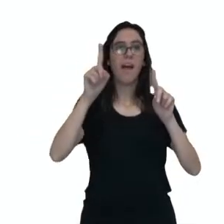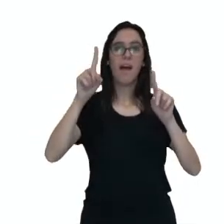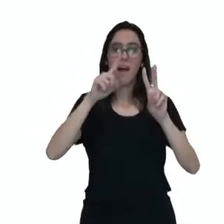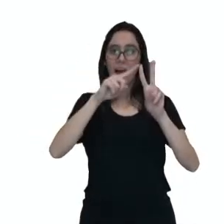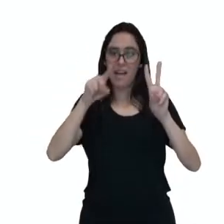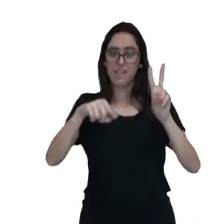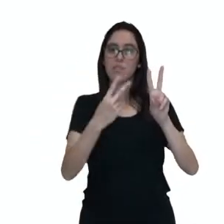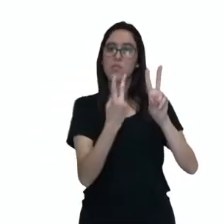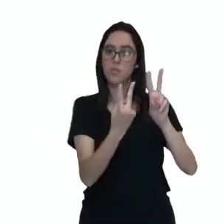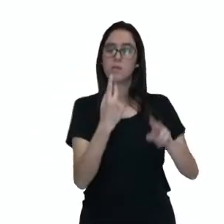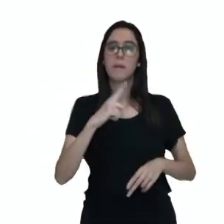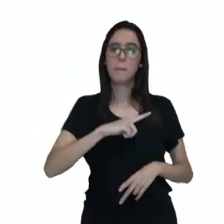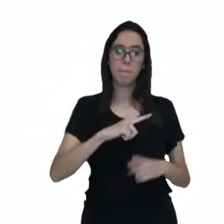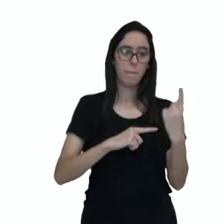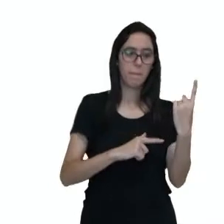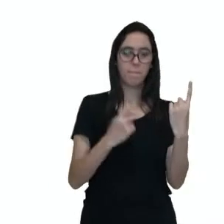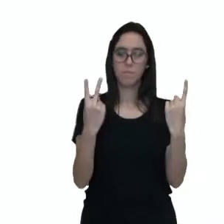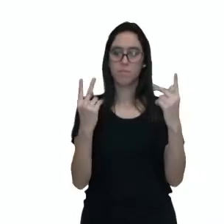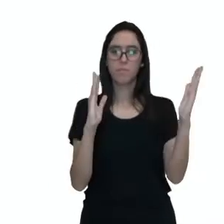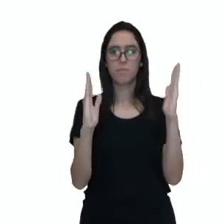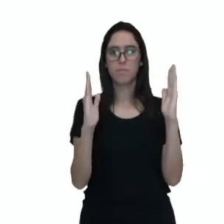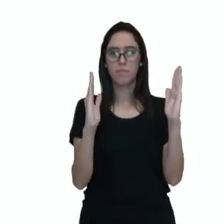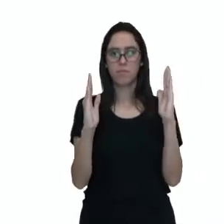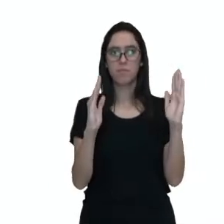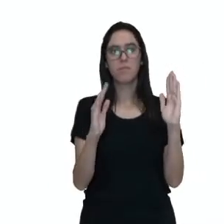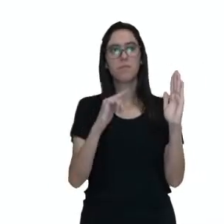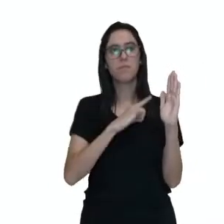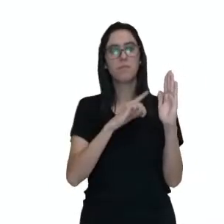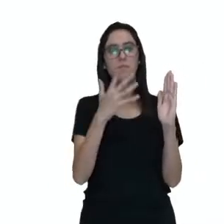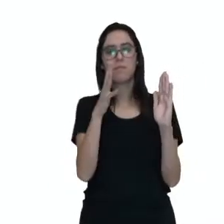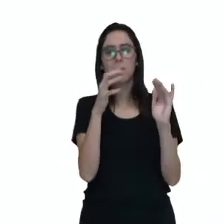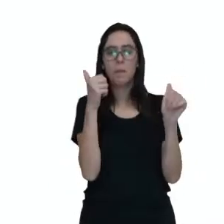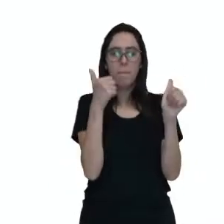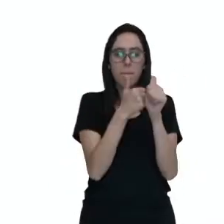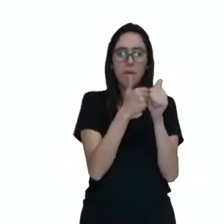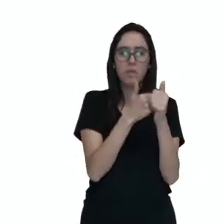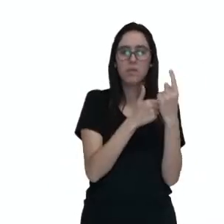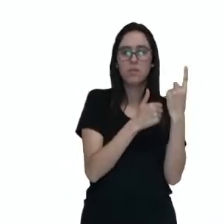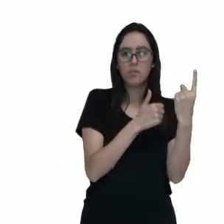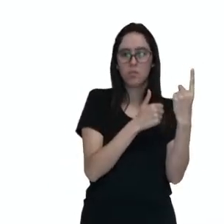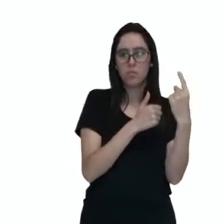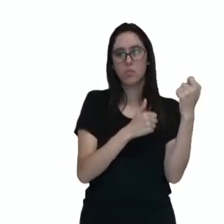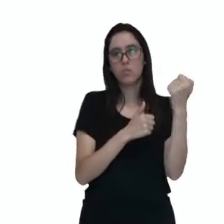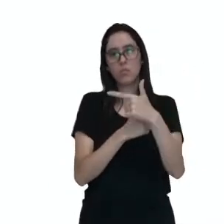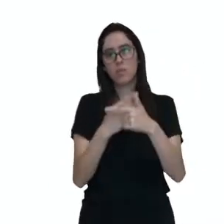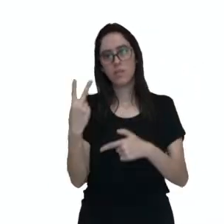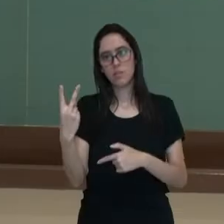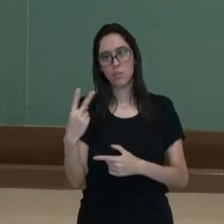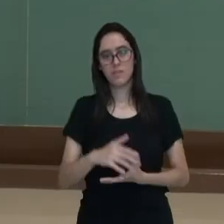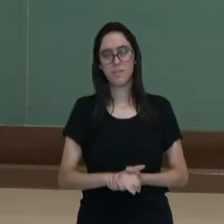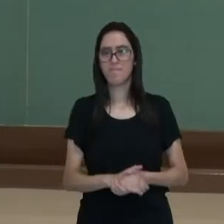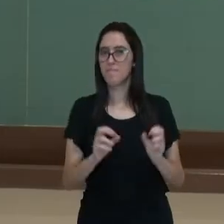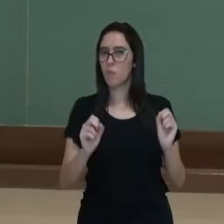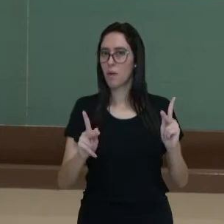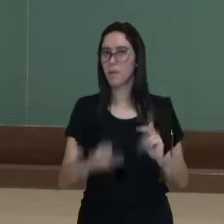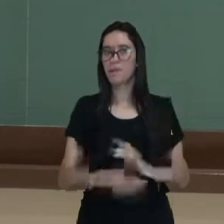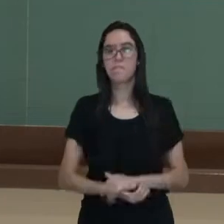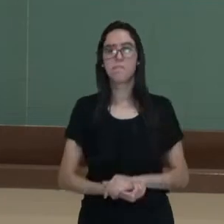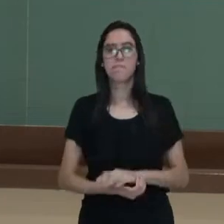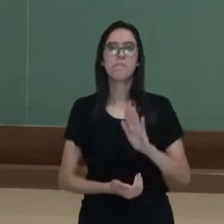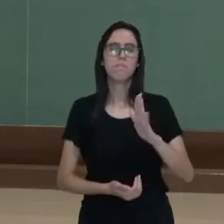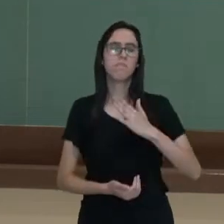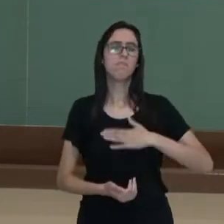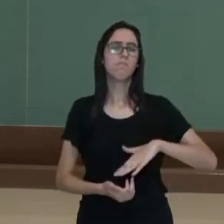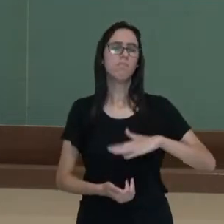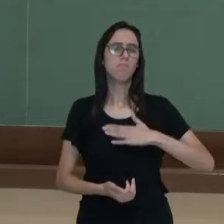está preso entre 1 e 2, um pouco mais próximo do 1 do que do 2, ok? Fica tranquilo daí